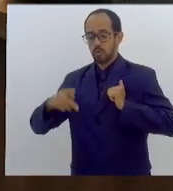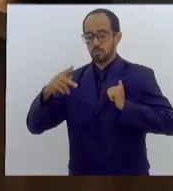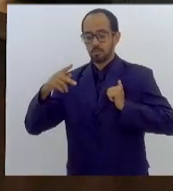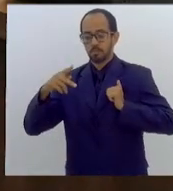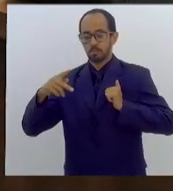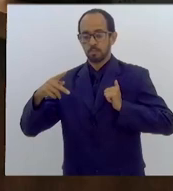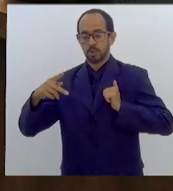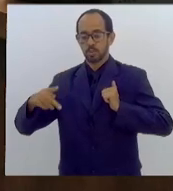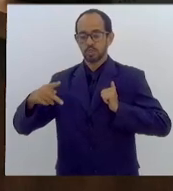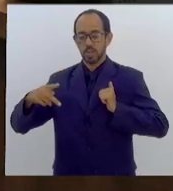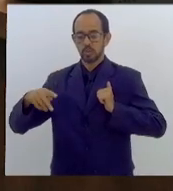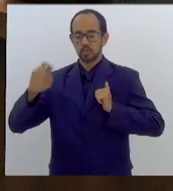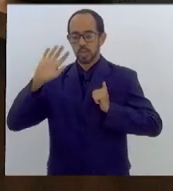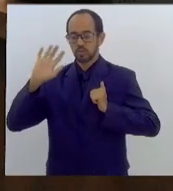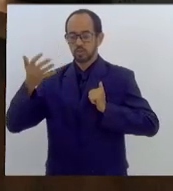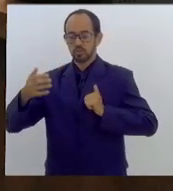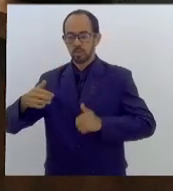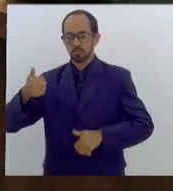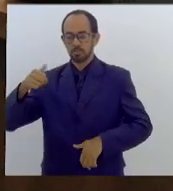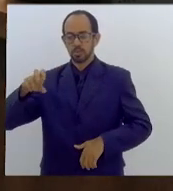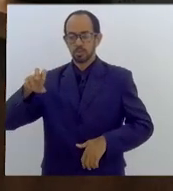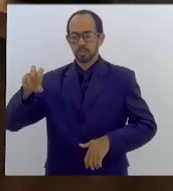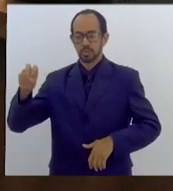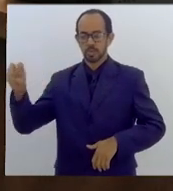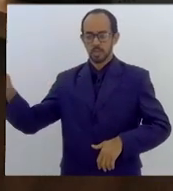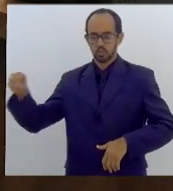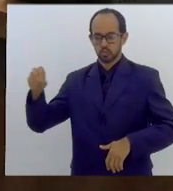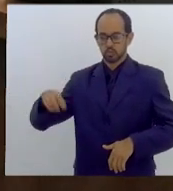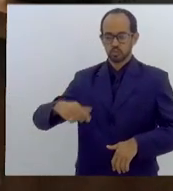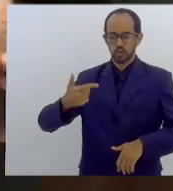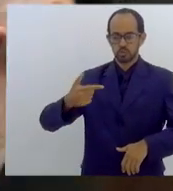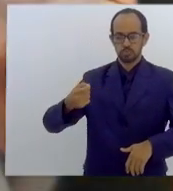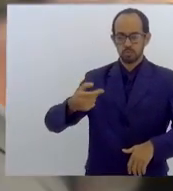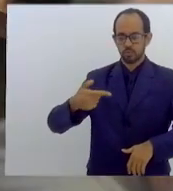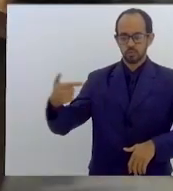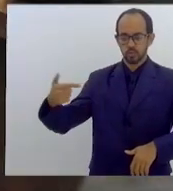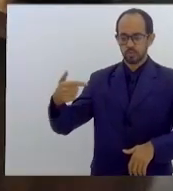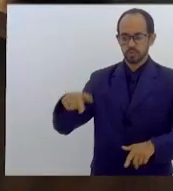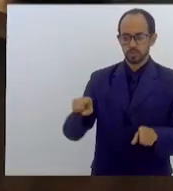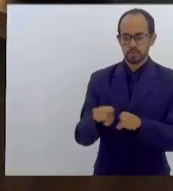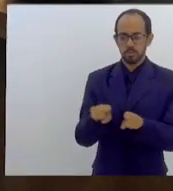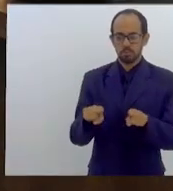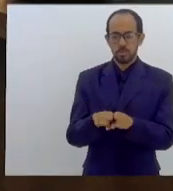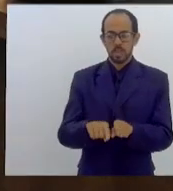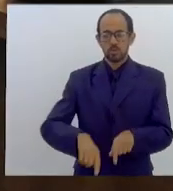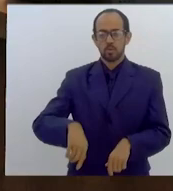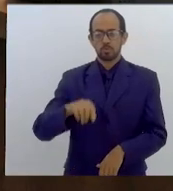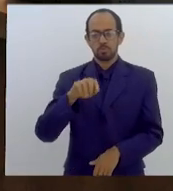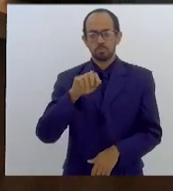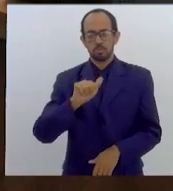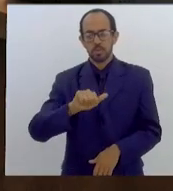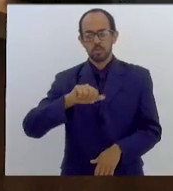resolução número 1500 de 2022 e no outro projeto de resolução número